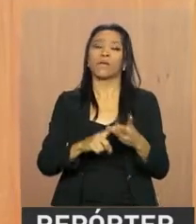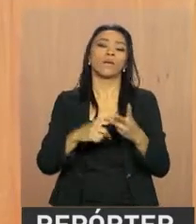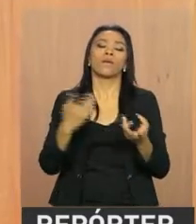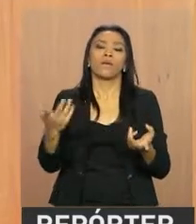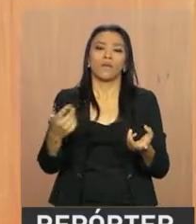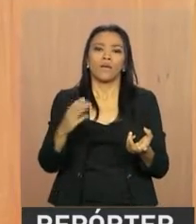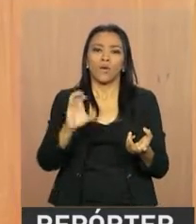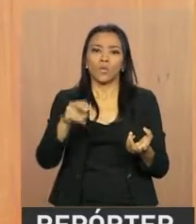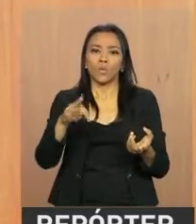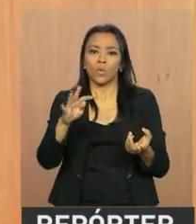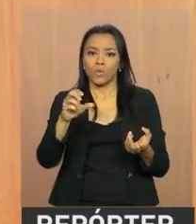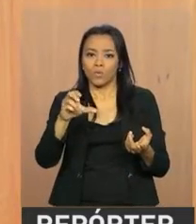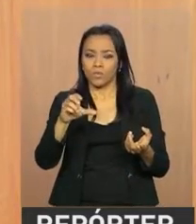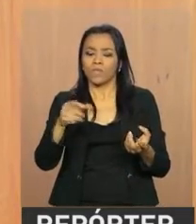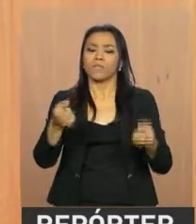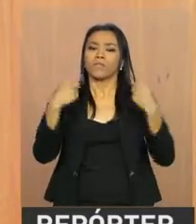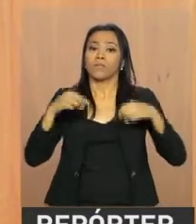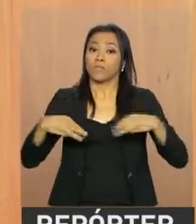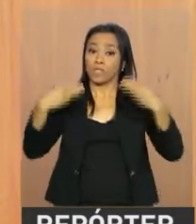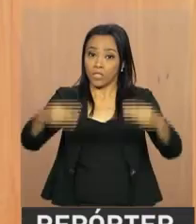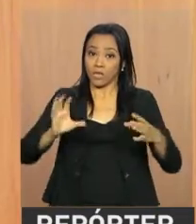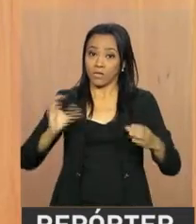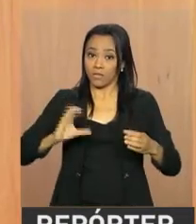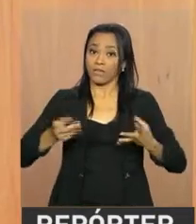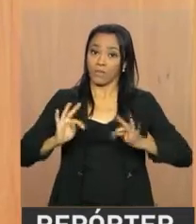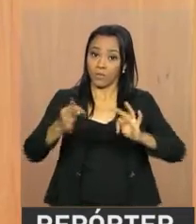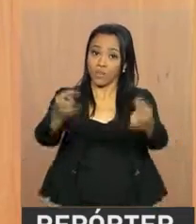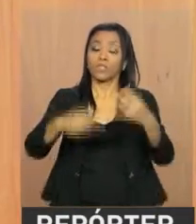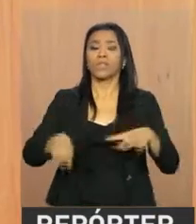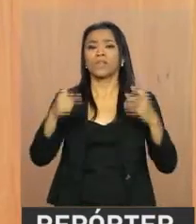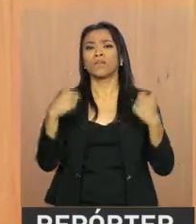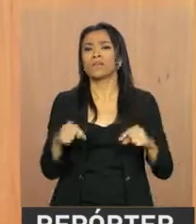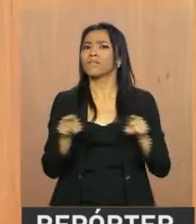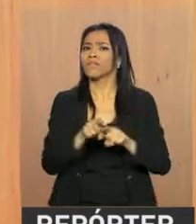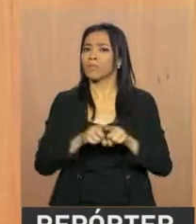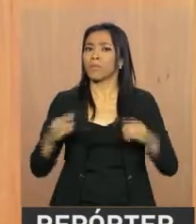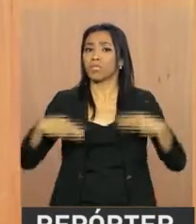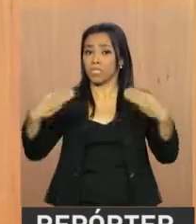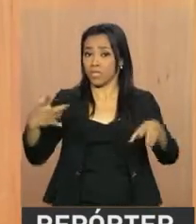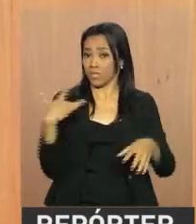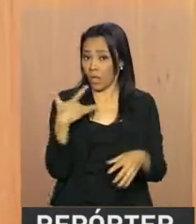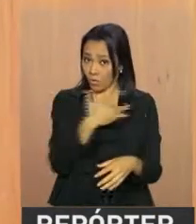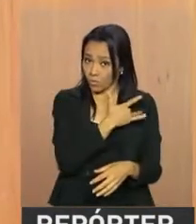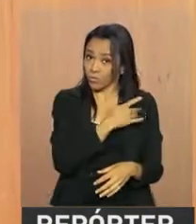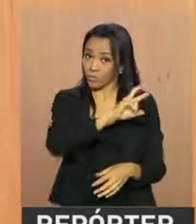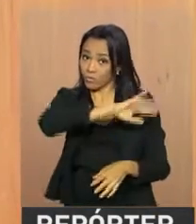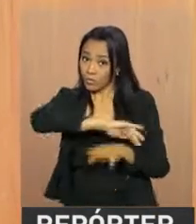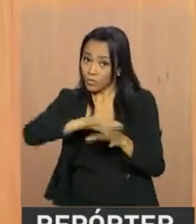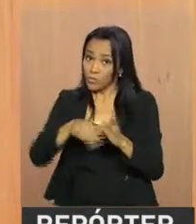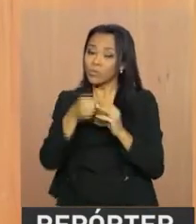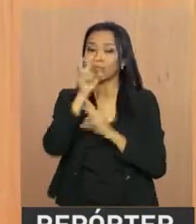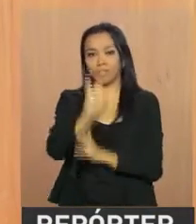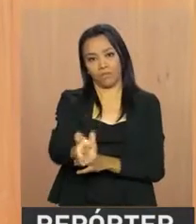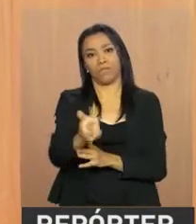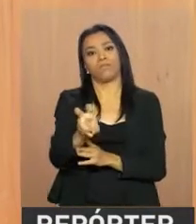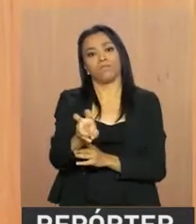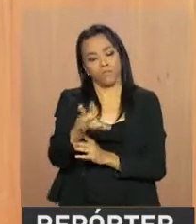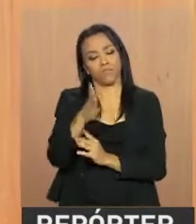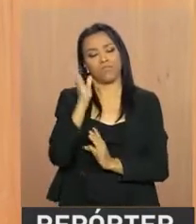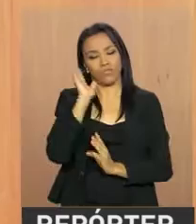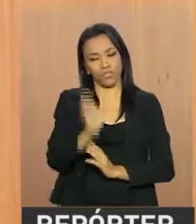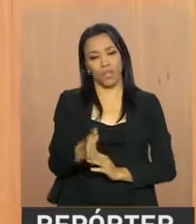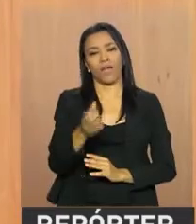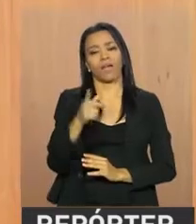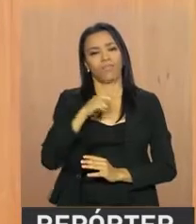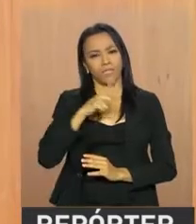de ciência tecnologia e inovações e comunicações eo ministério da saúde só nesses ministérios já teremos